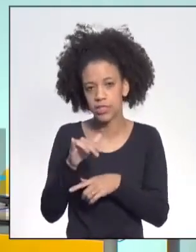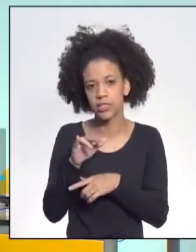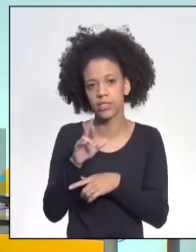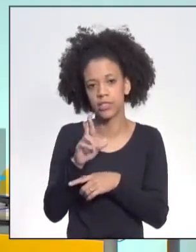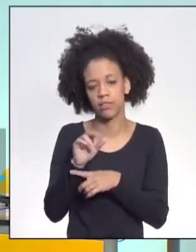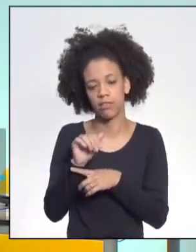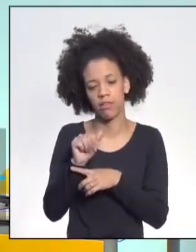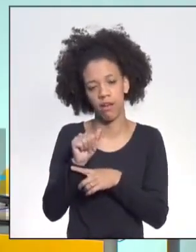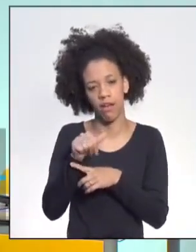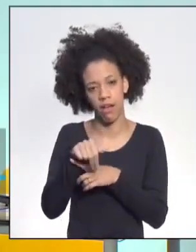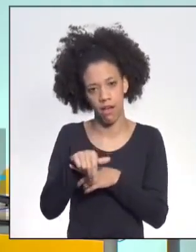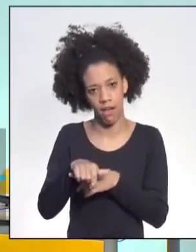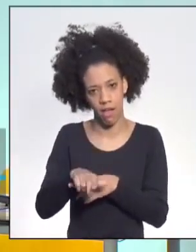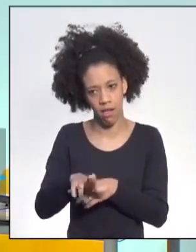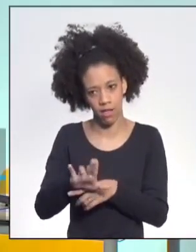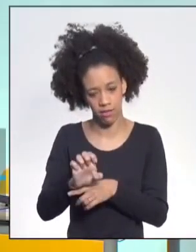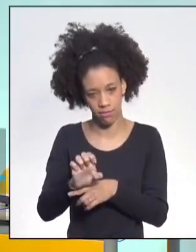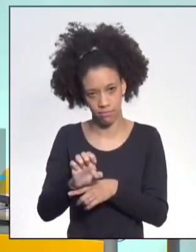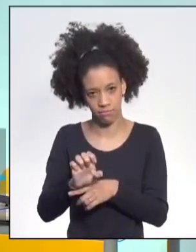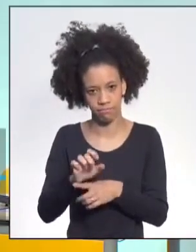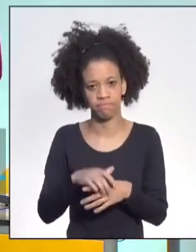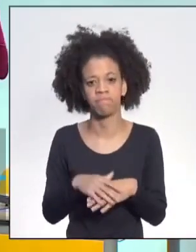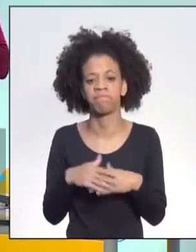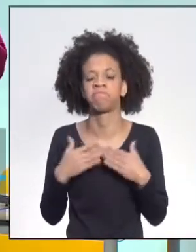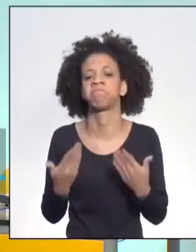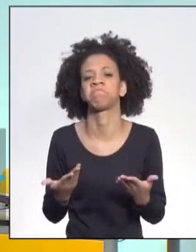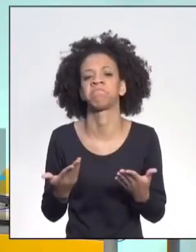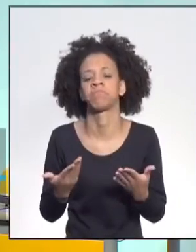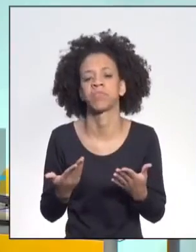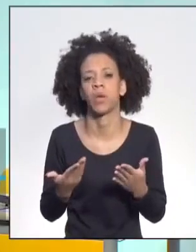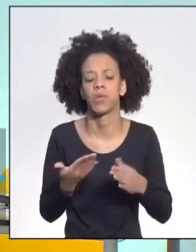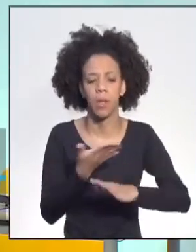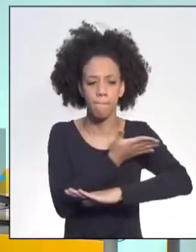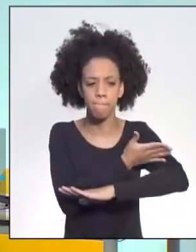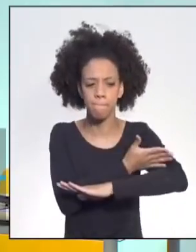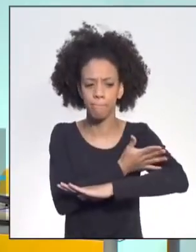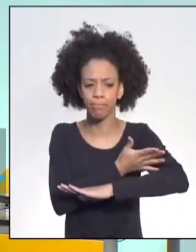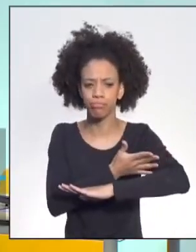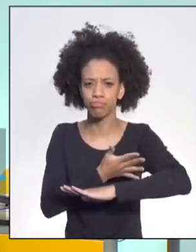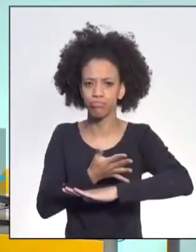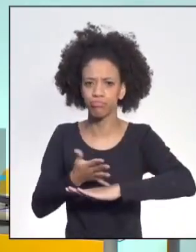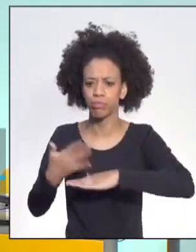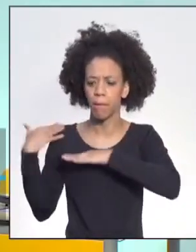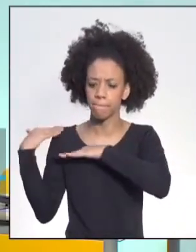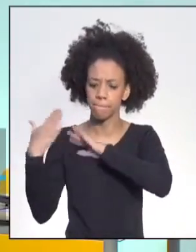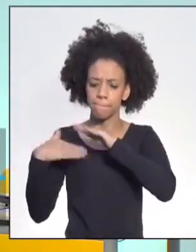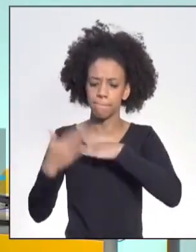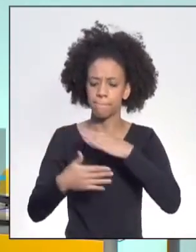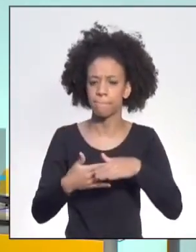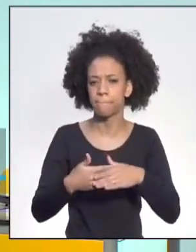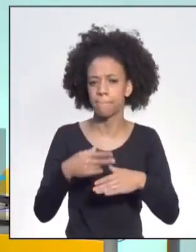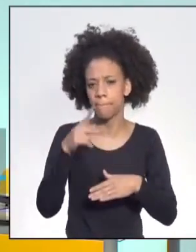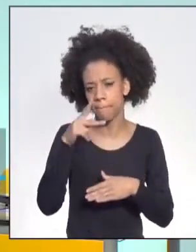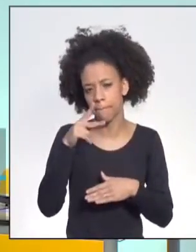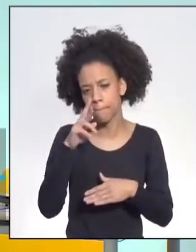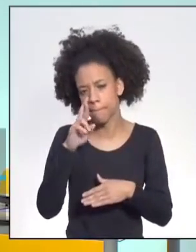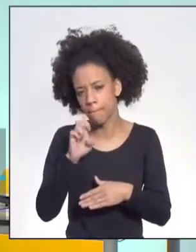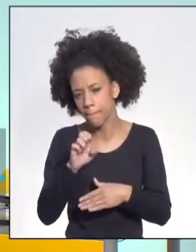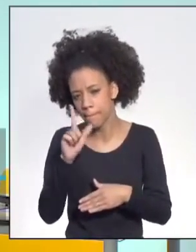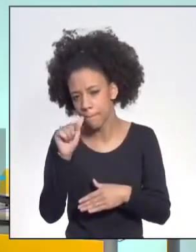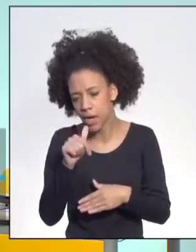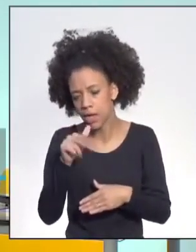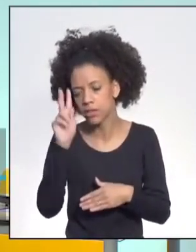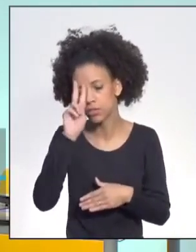certo? E, então, assim, esse período todo que nós chamamos de pré-história, ele data aí de 5 milhões